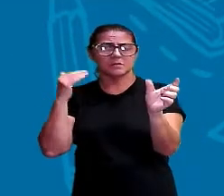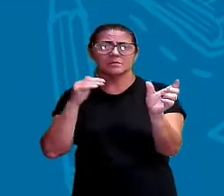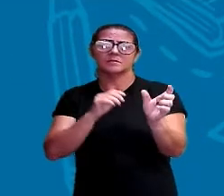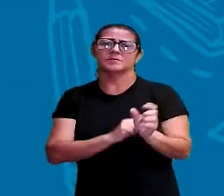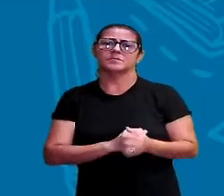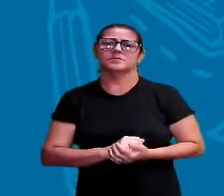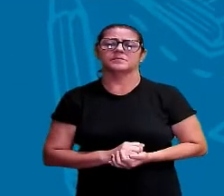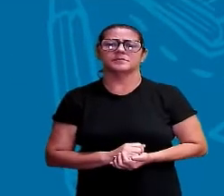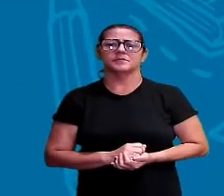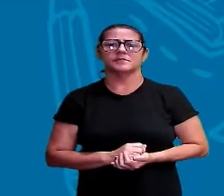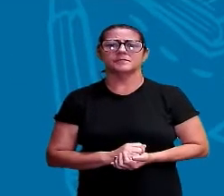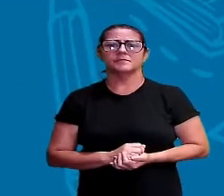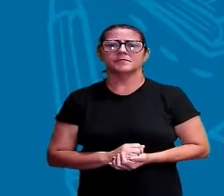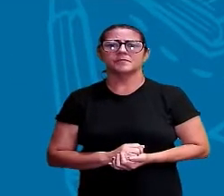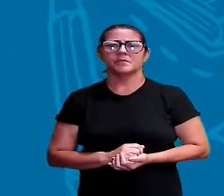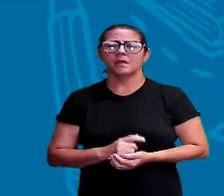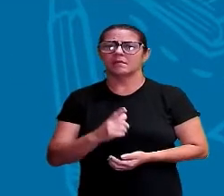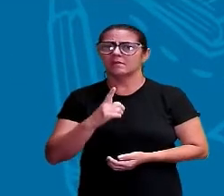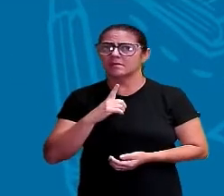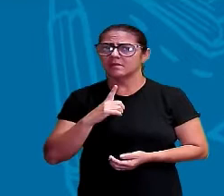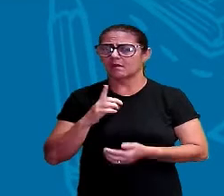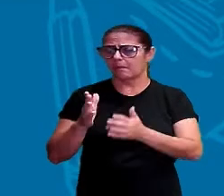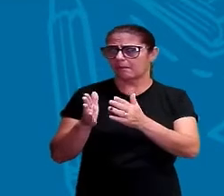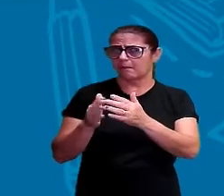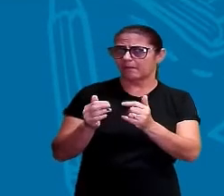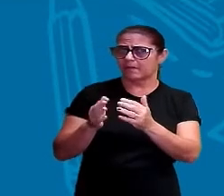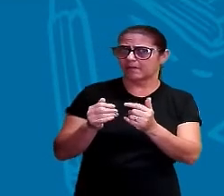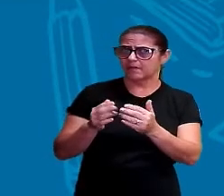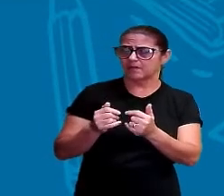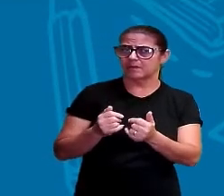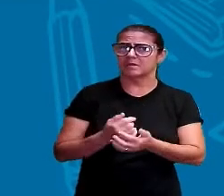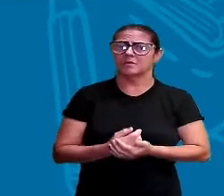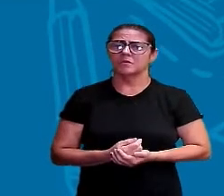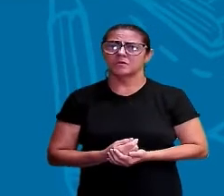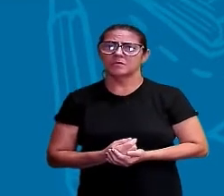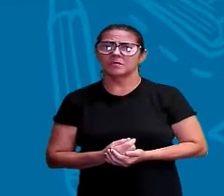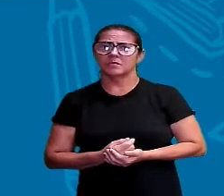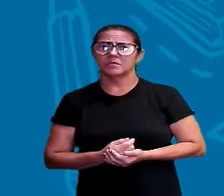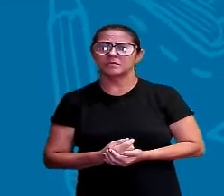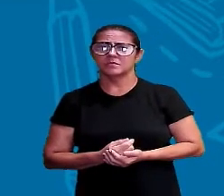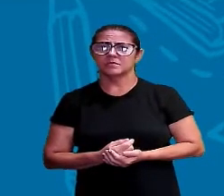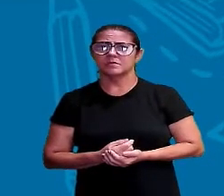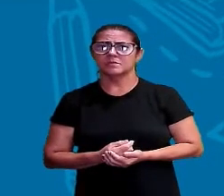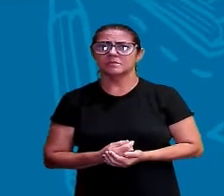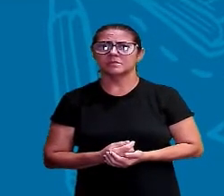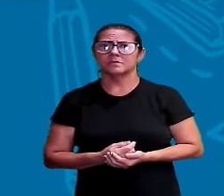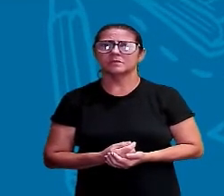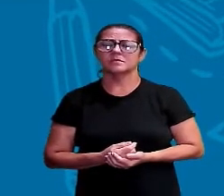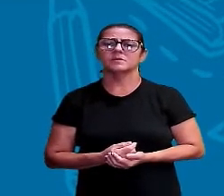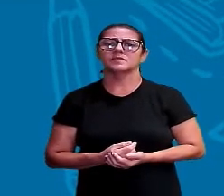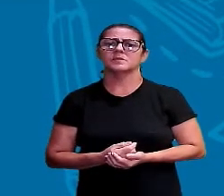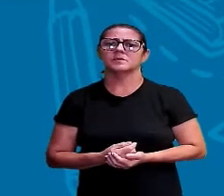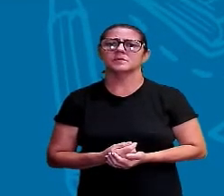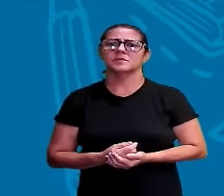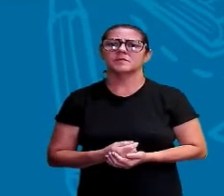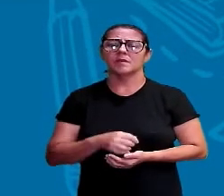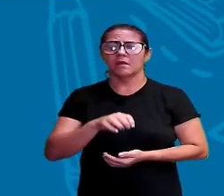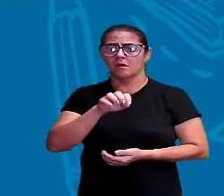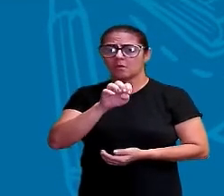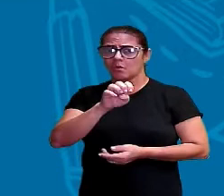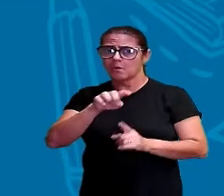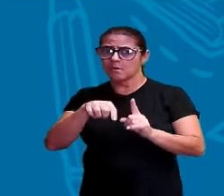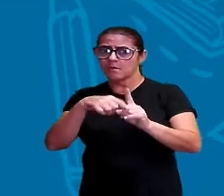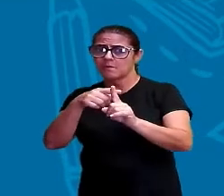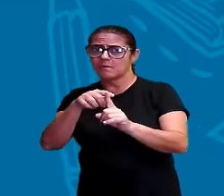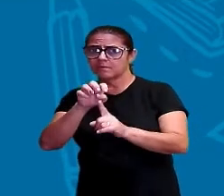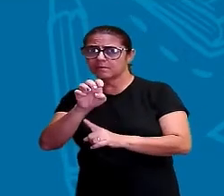asked. Então, a gente tem pediu, quando ele está com o sentido asked, quando ele está com o acréscimo do